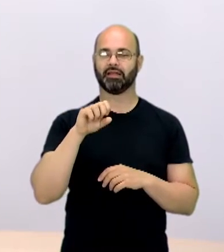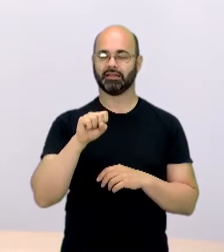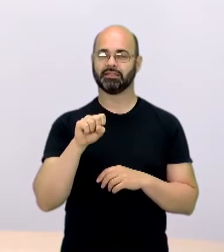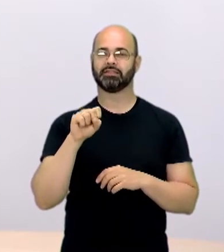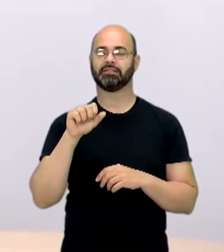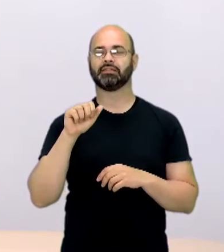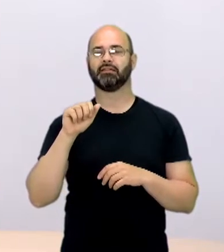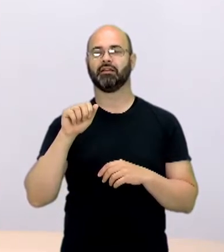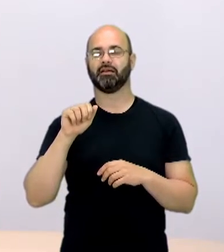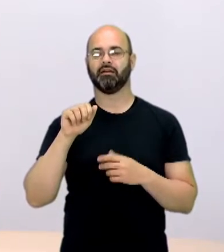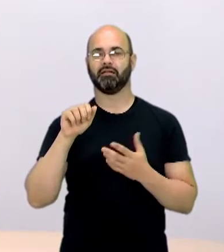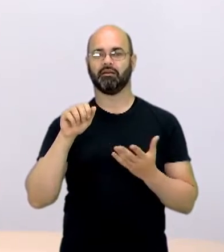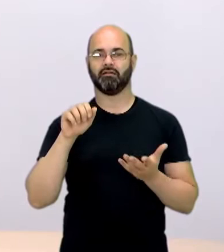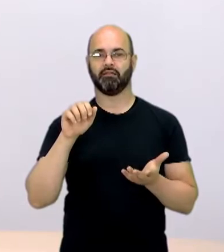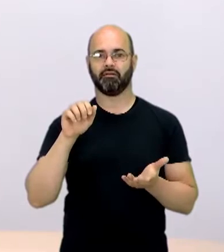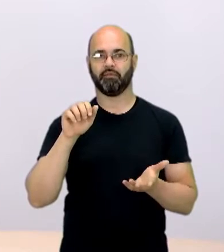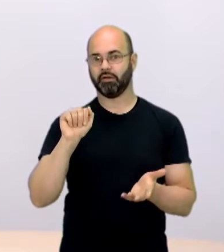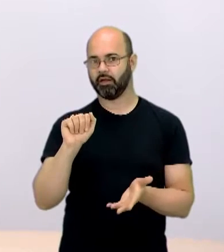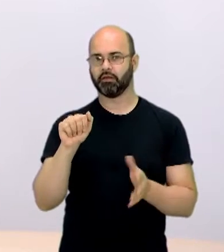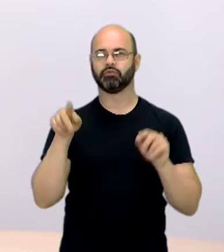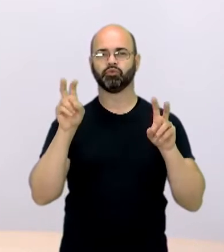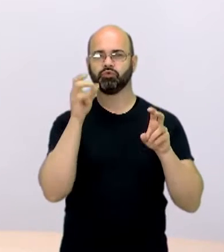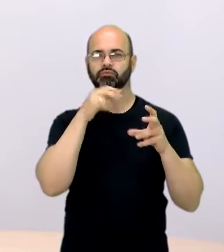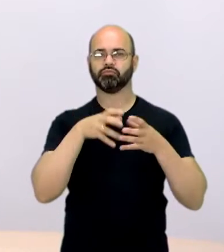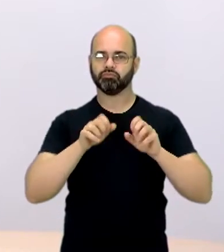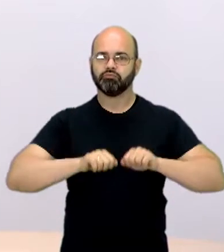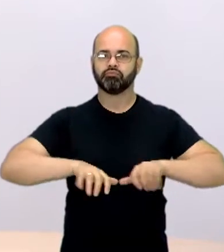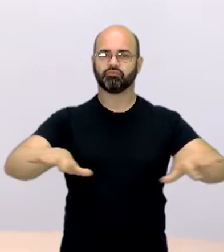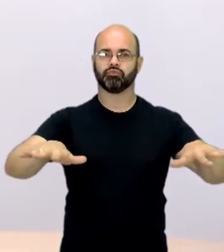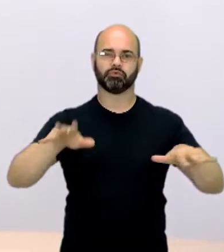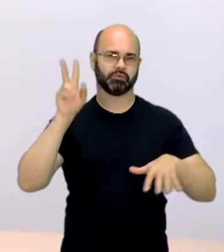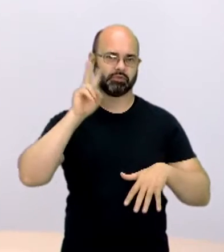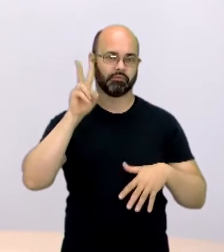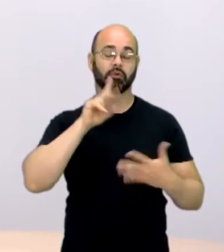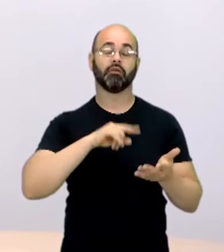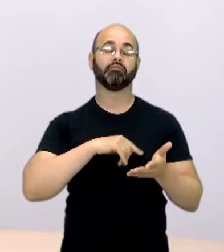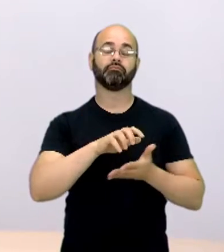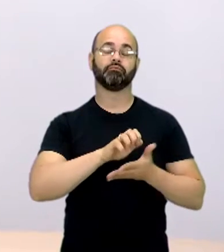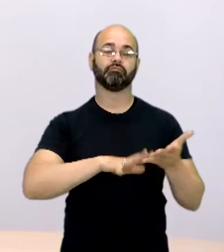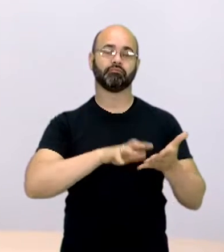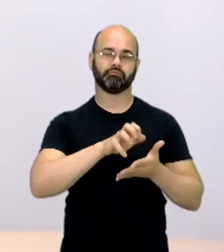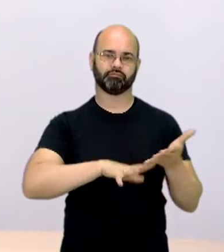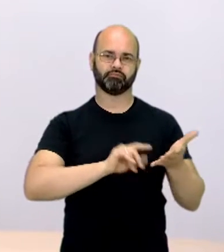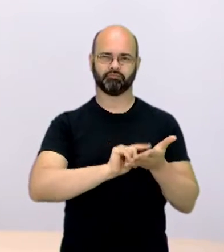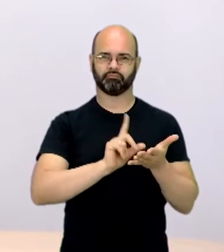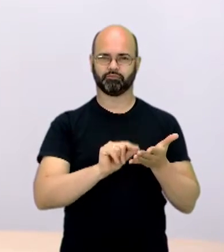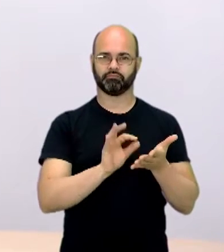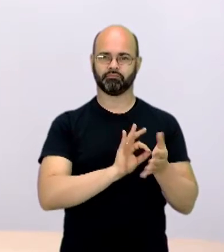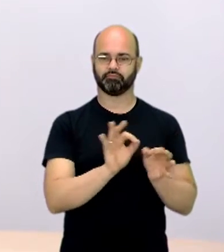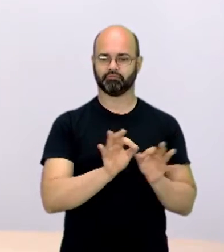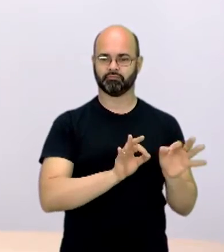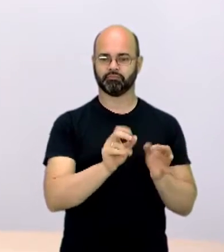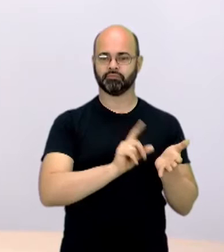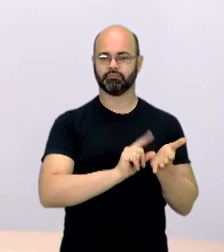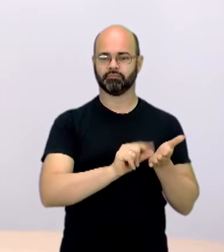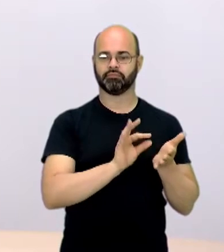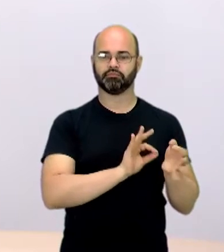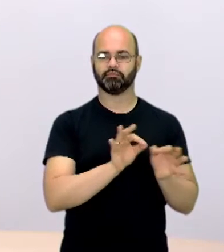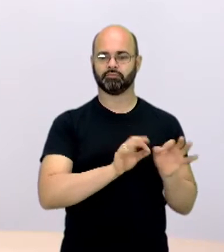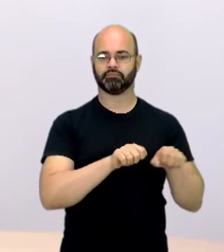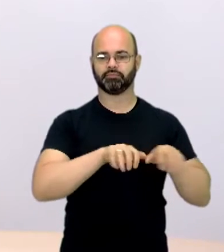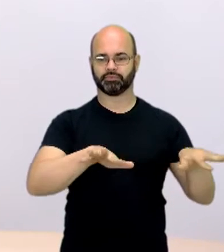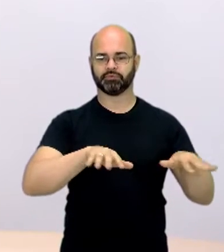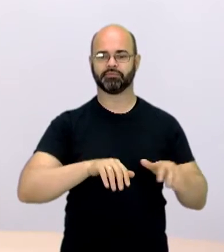que possa atingir a comunidade de uma maneira positiva, foi o que eles fizeram lá, né, com os alunos do terceiro ano.